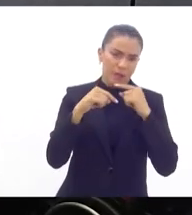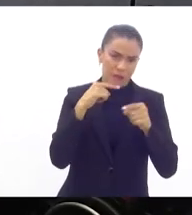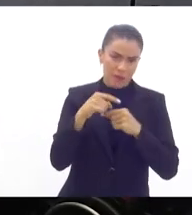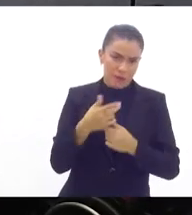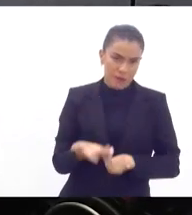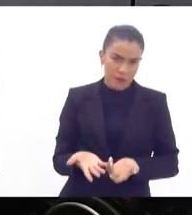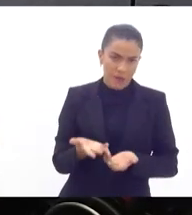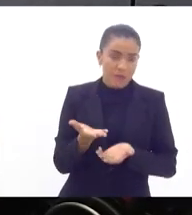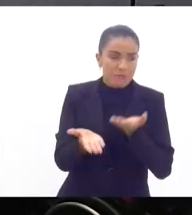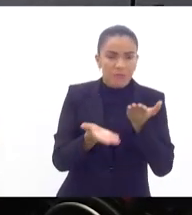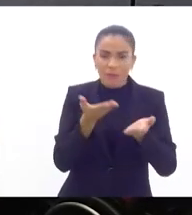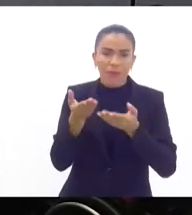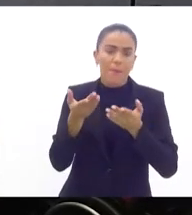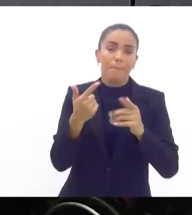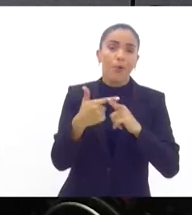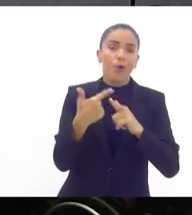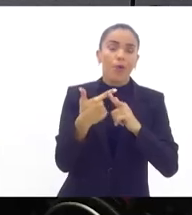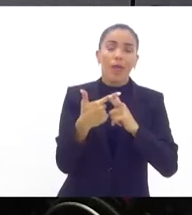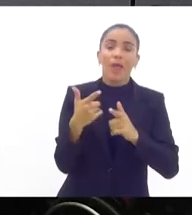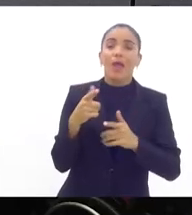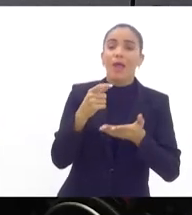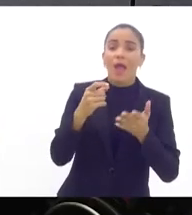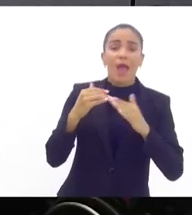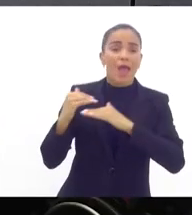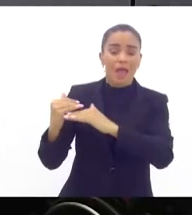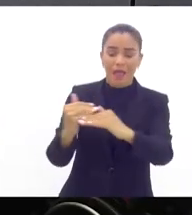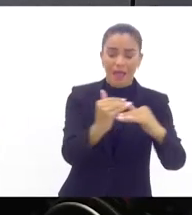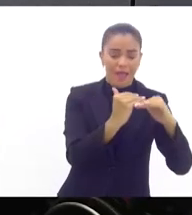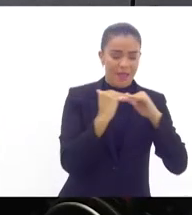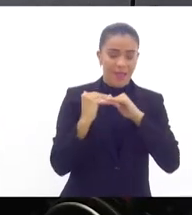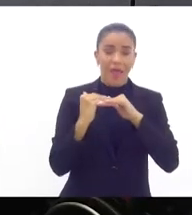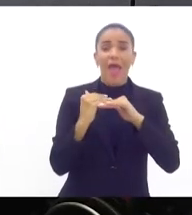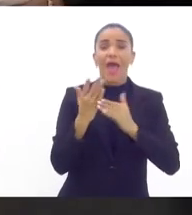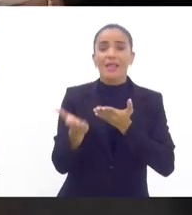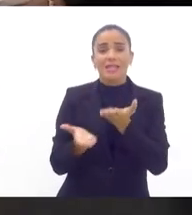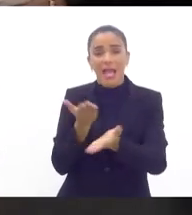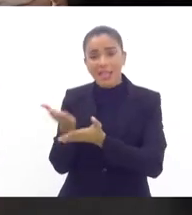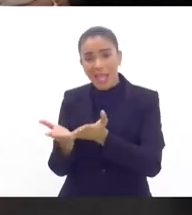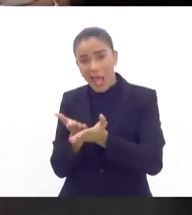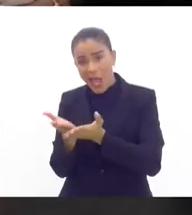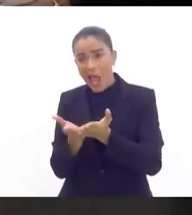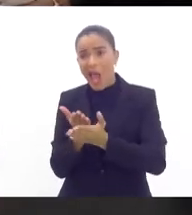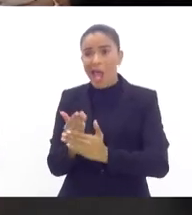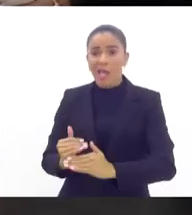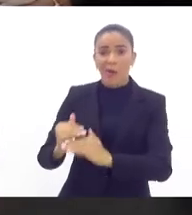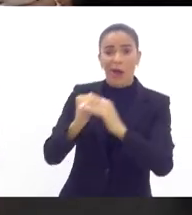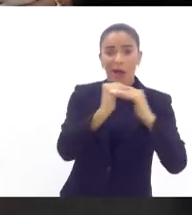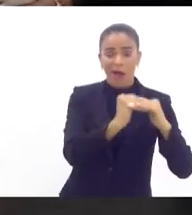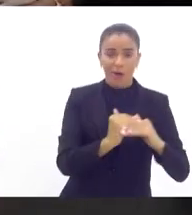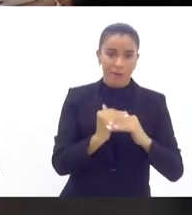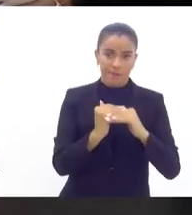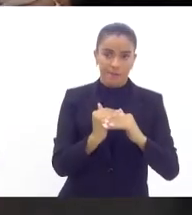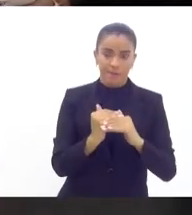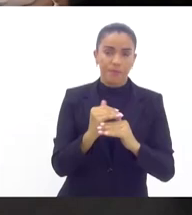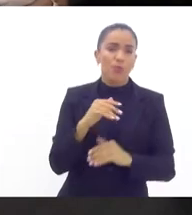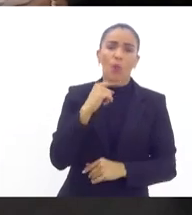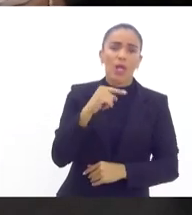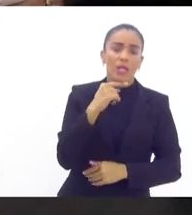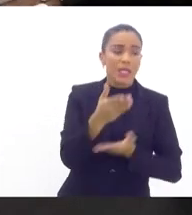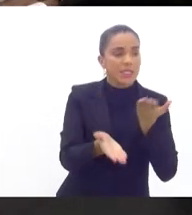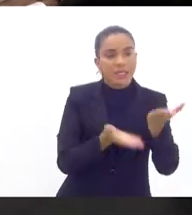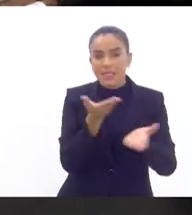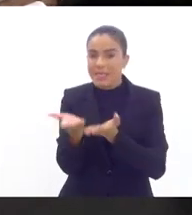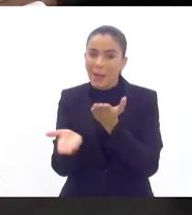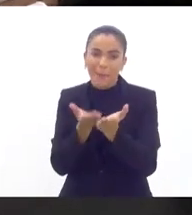o mesmo tratamento porque o princípio máximo da Equidade a tratar desiguais com desigualdade E é isso que você tem feito Renato não adianta dar um tratamento